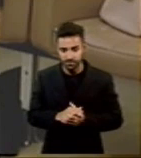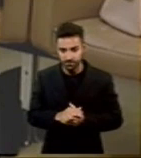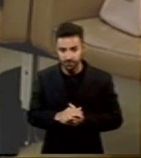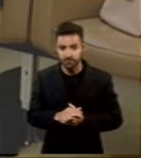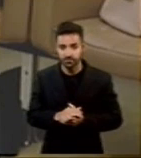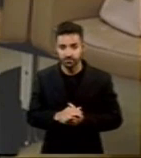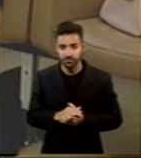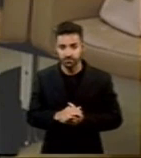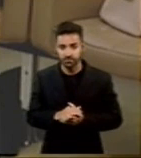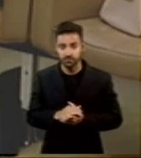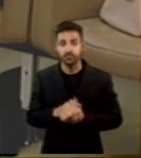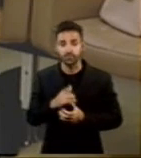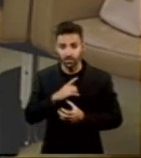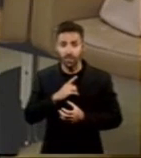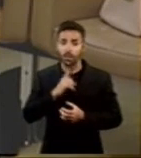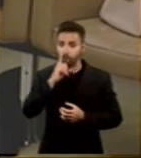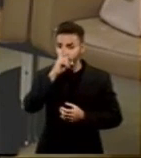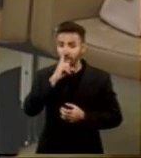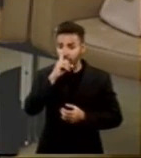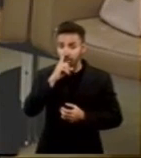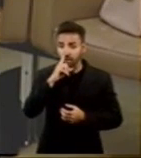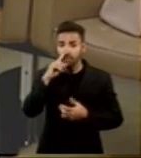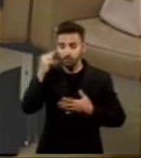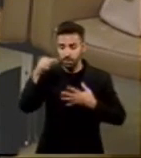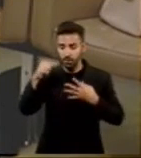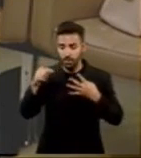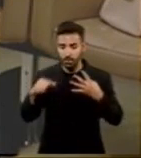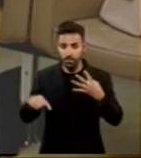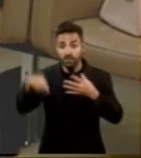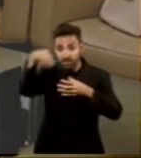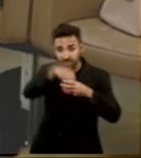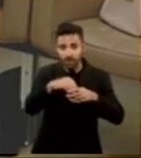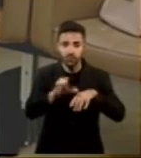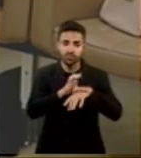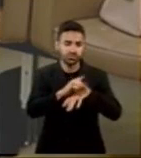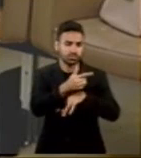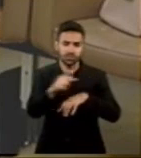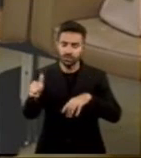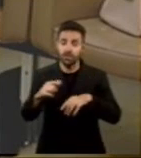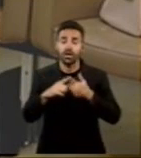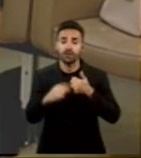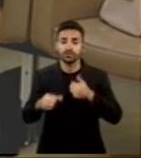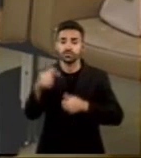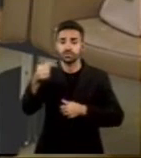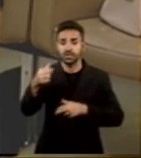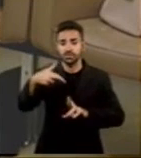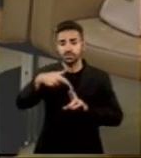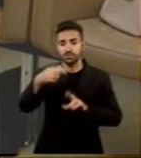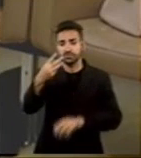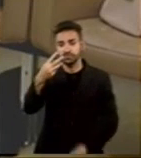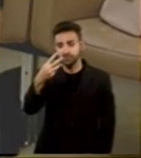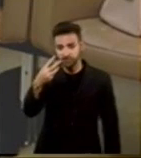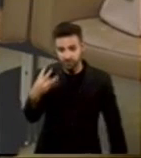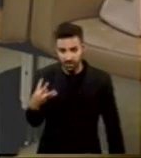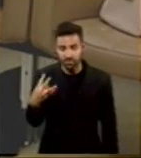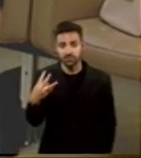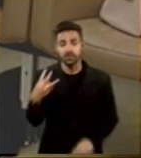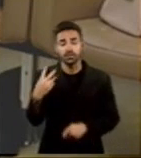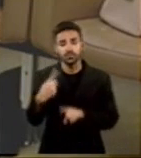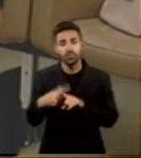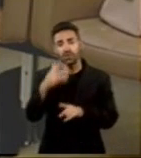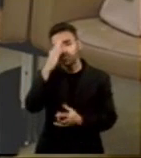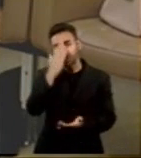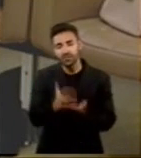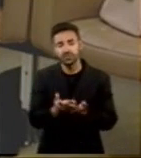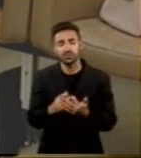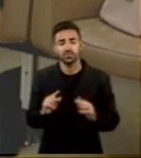não foram recepcionados pelo artigo da Constituição, né? Do artigo 7º, inciso 23. Por quê? Porque eu acredito que foi,